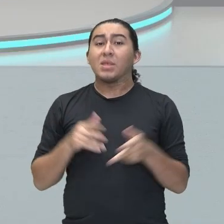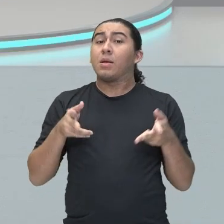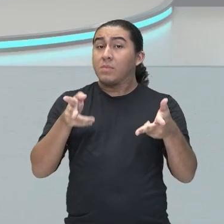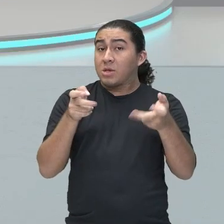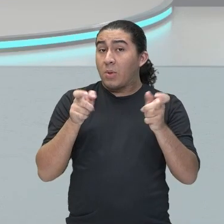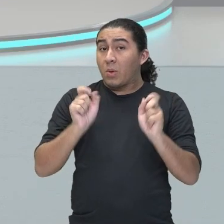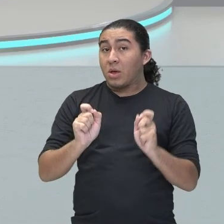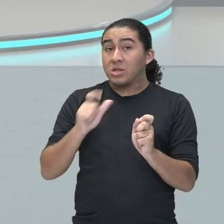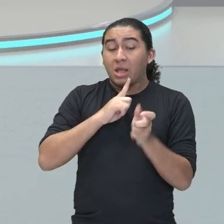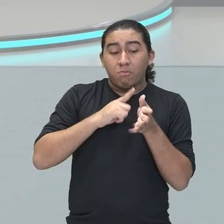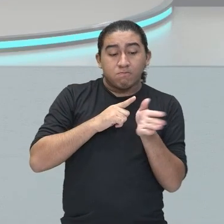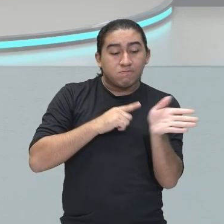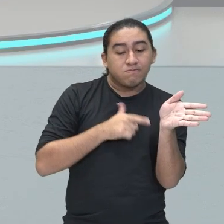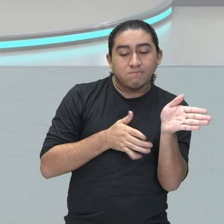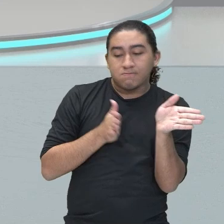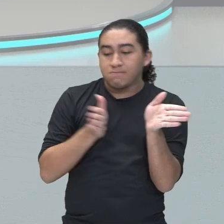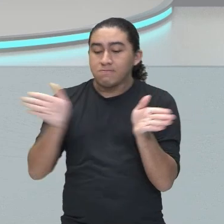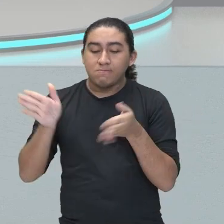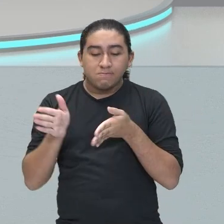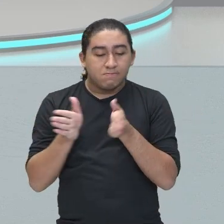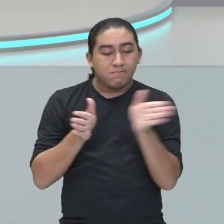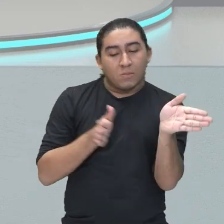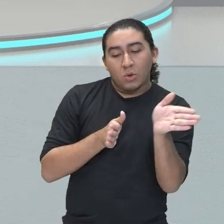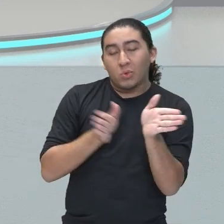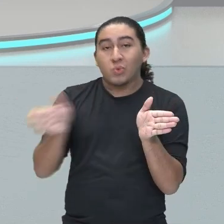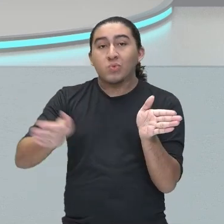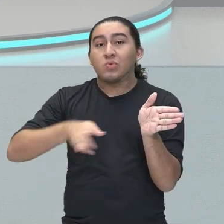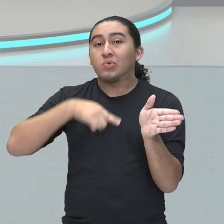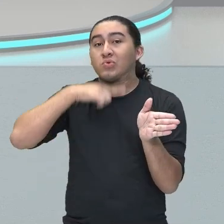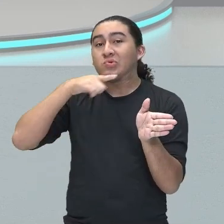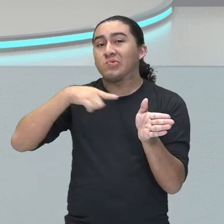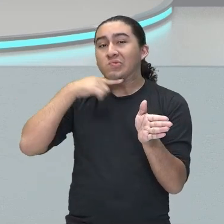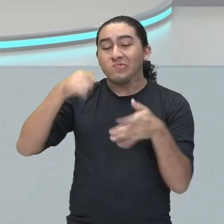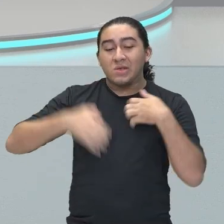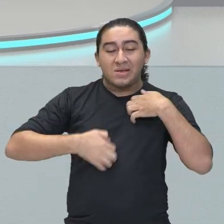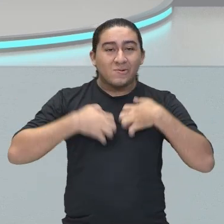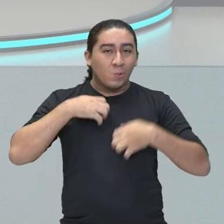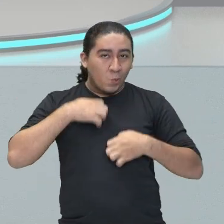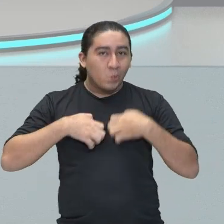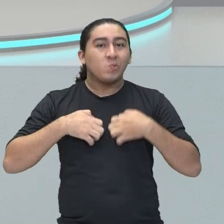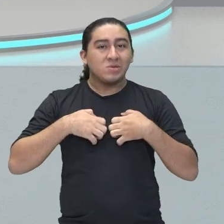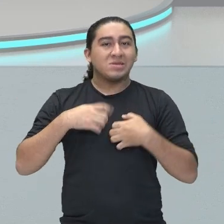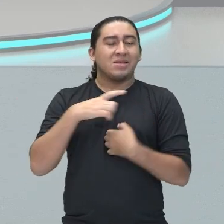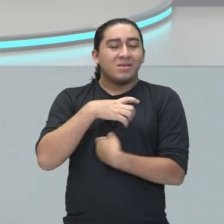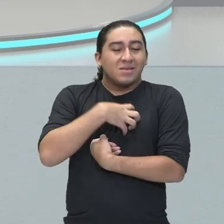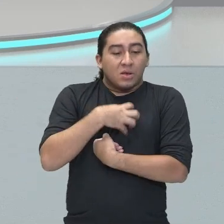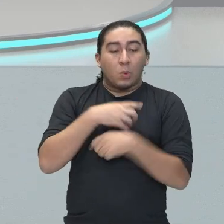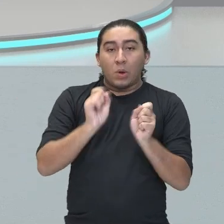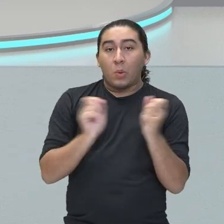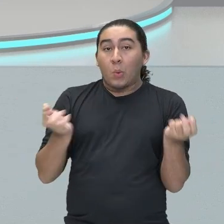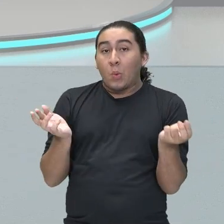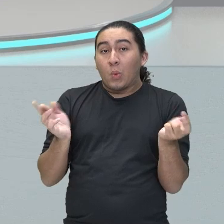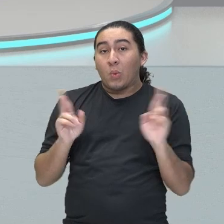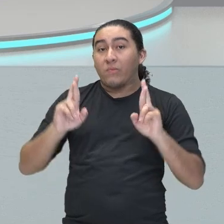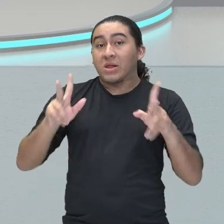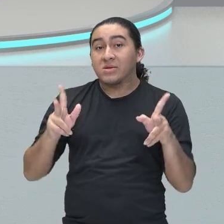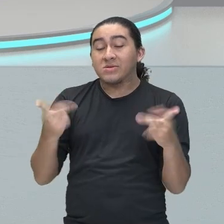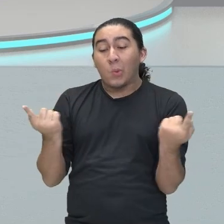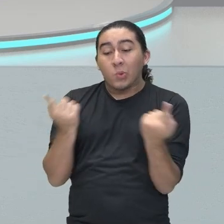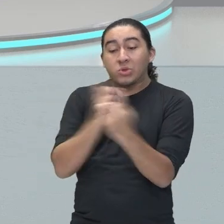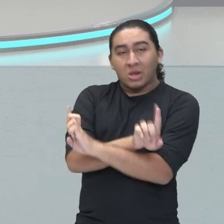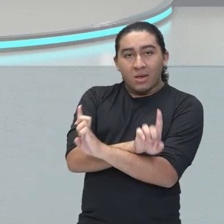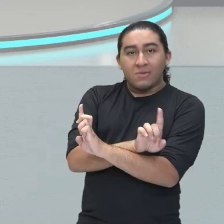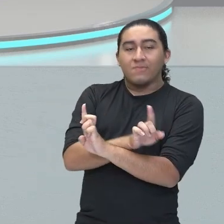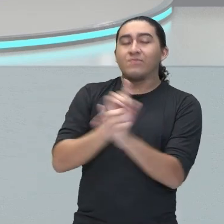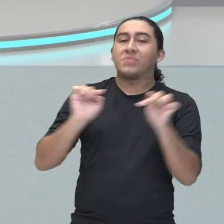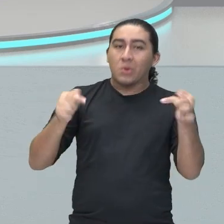puderam perceber, nesse poema há então aquela angústia das contradições. Isto tem muito